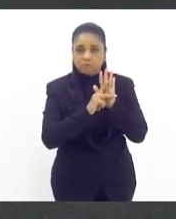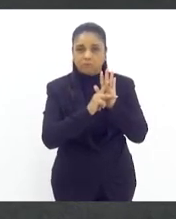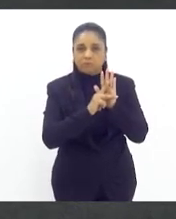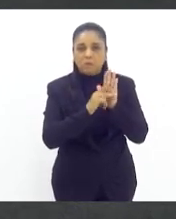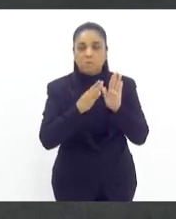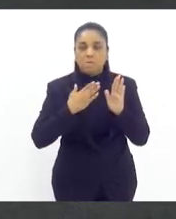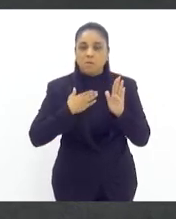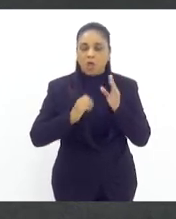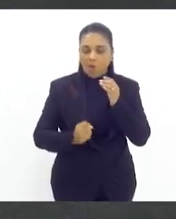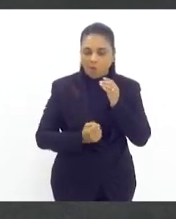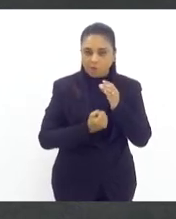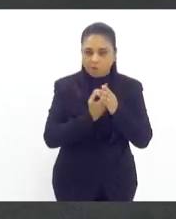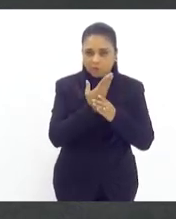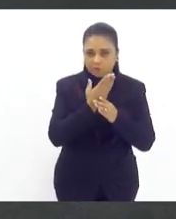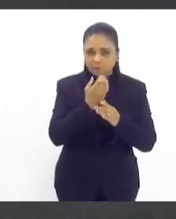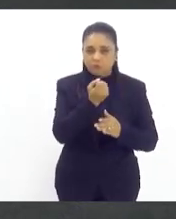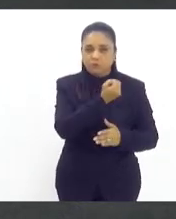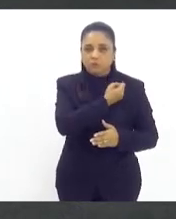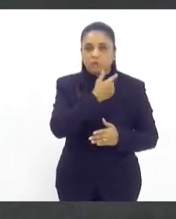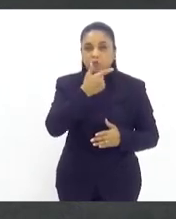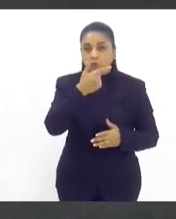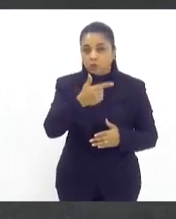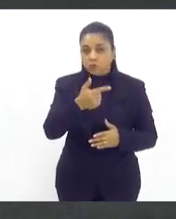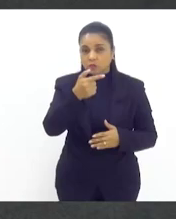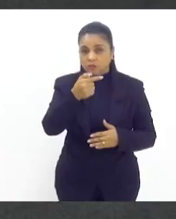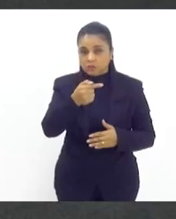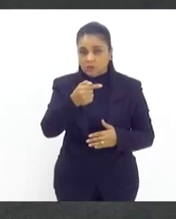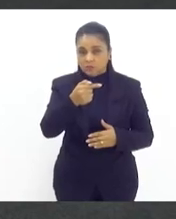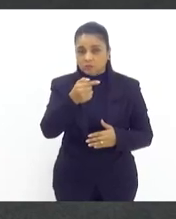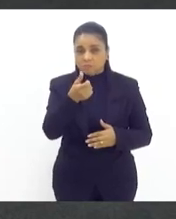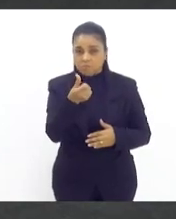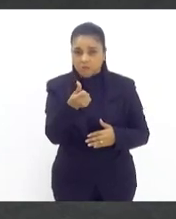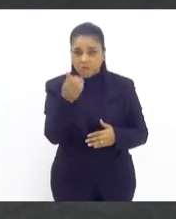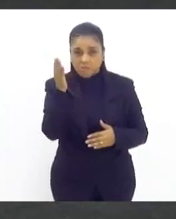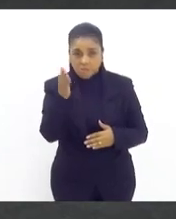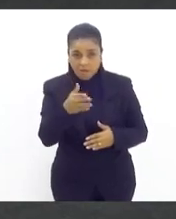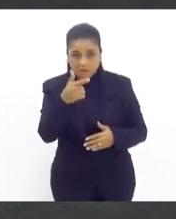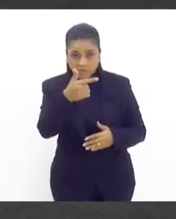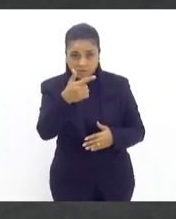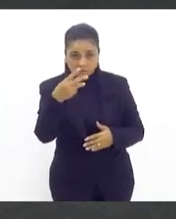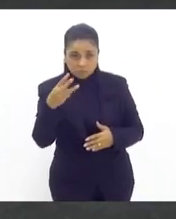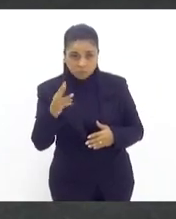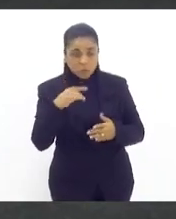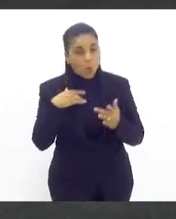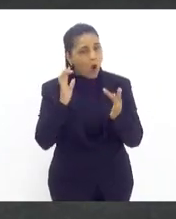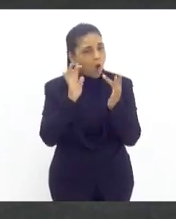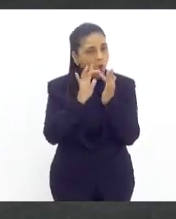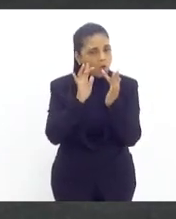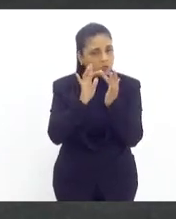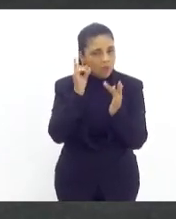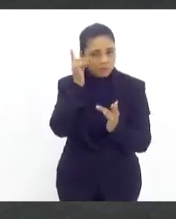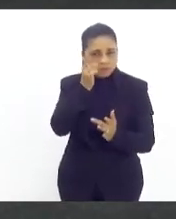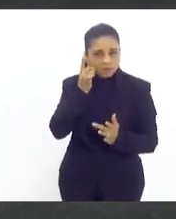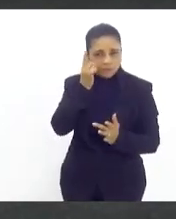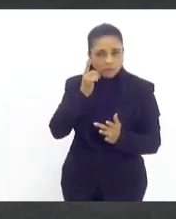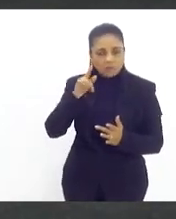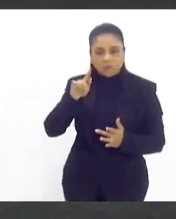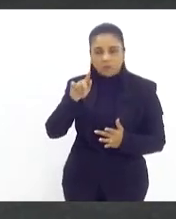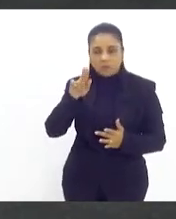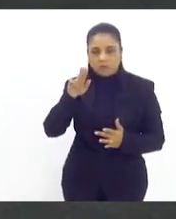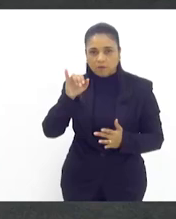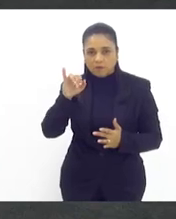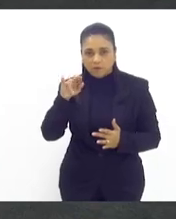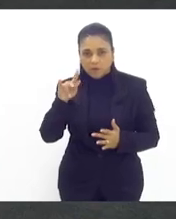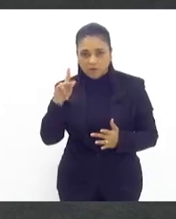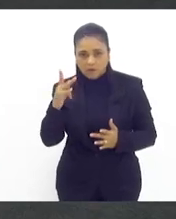de minha autoria número 276/23 eu já fiz contato com deputado Guilherme delarori